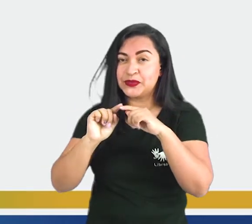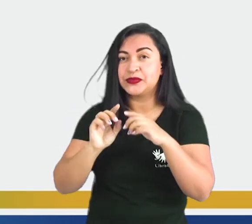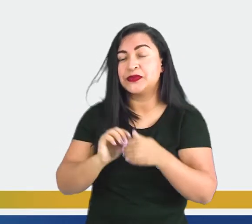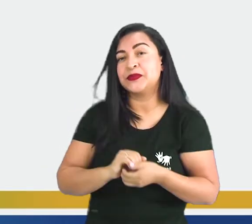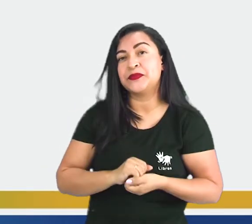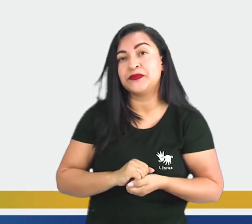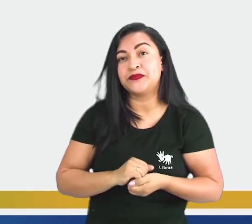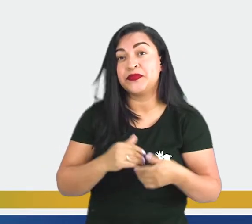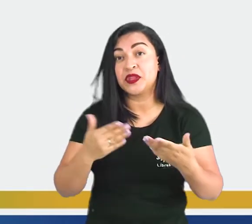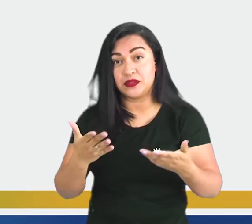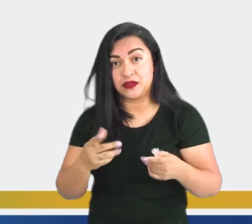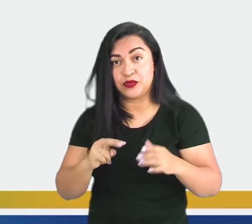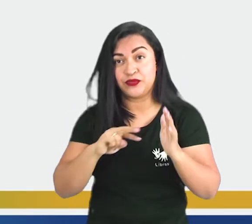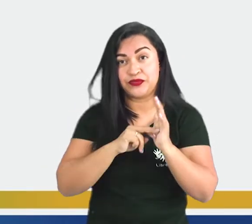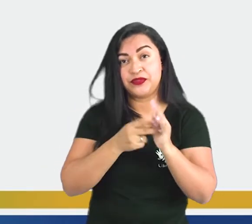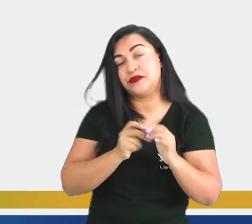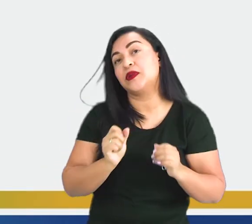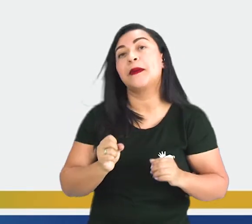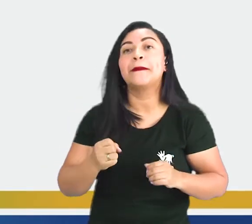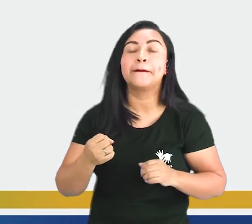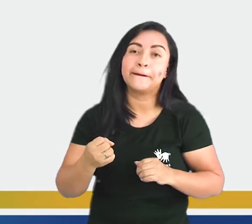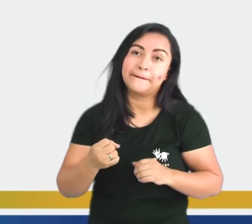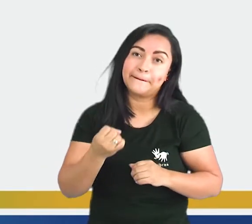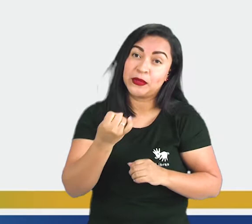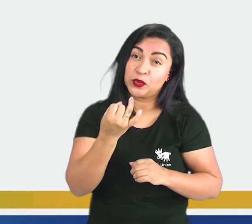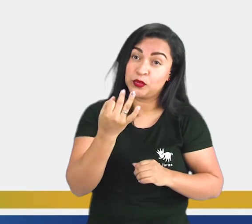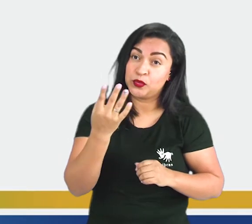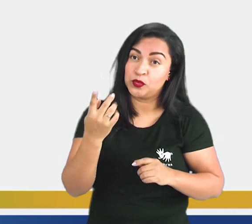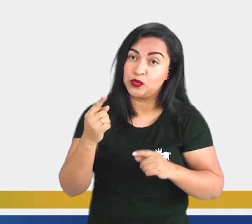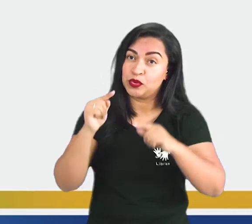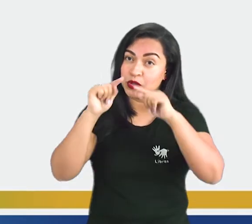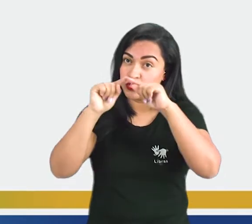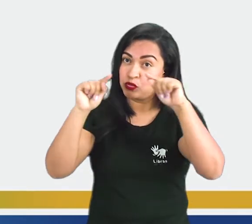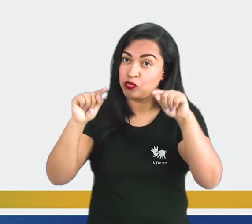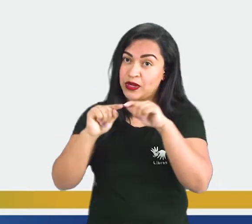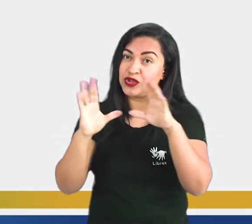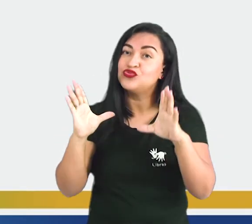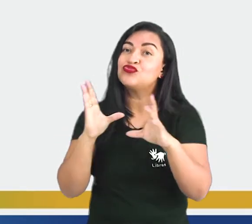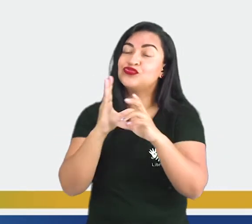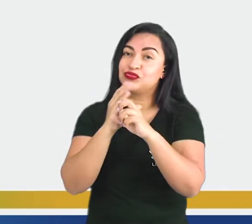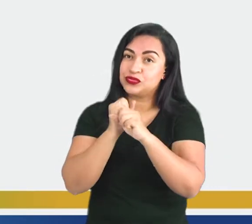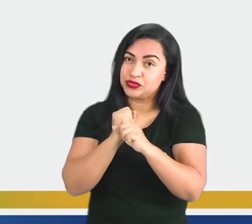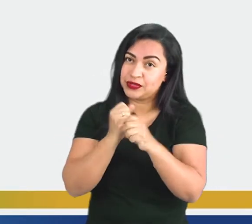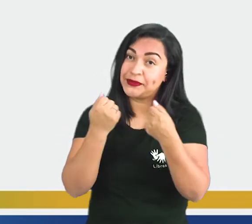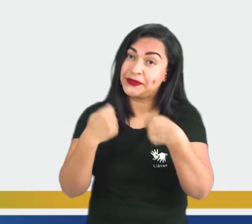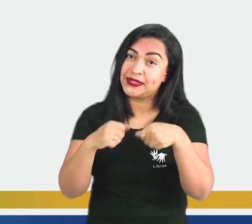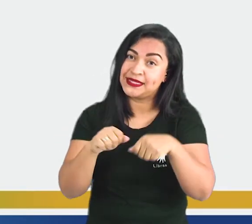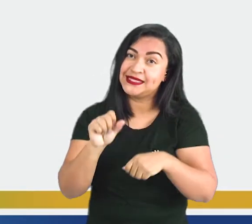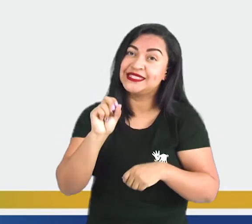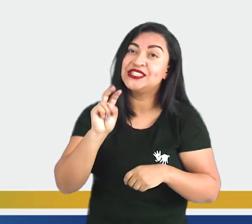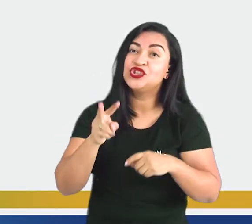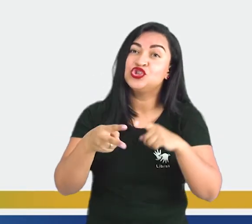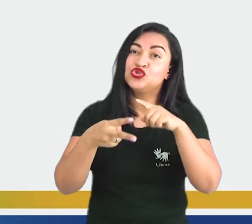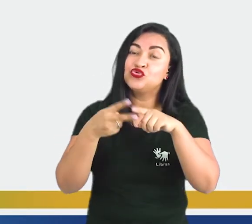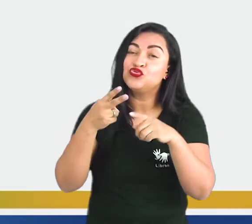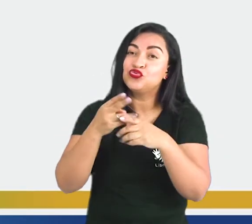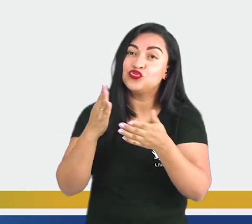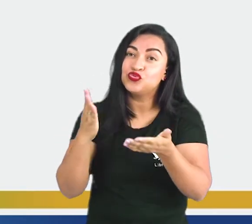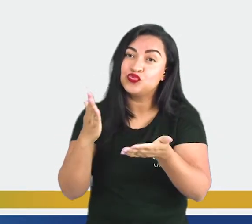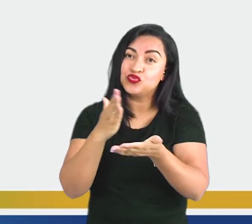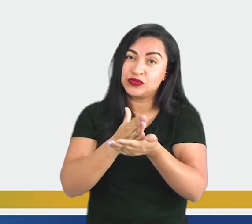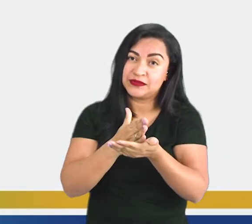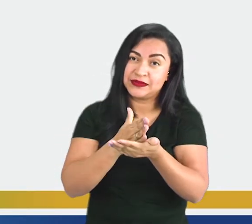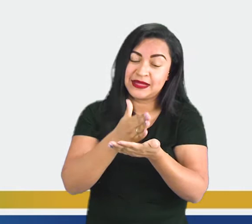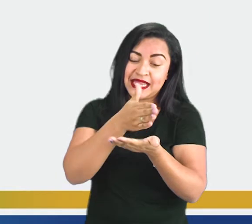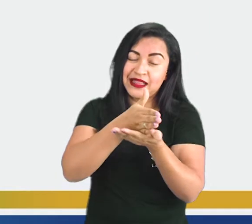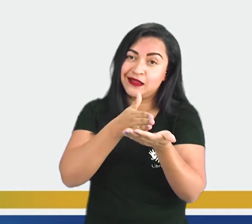preenchida. Então, quer dizer que para a gente contar como um quadradinho, nós precisaremos de 2 metades, certo?